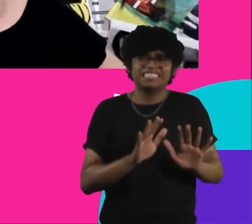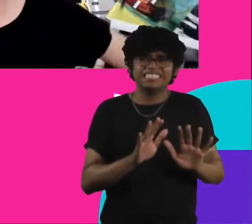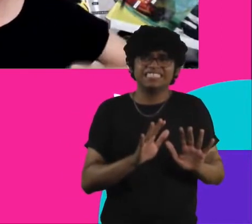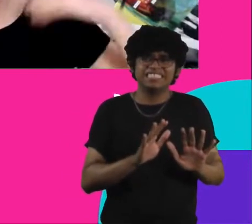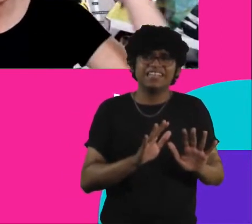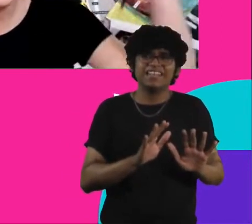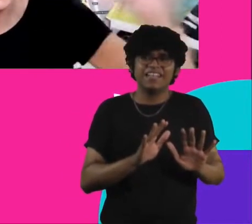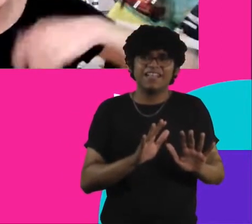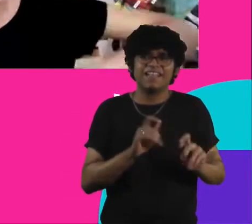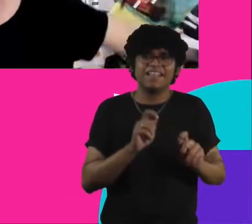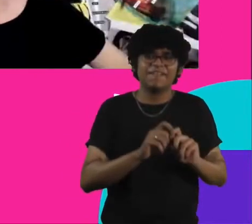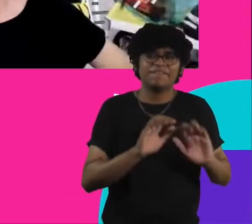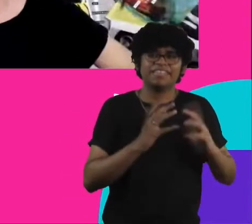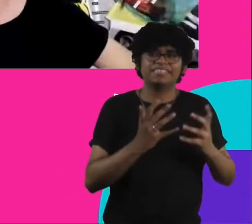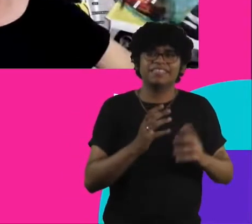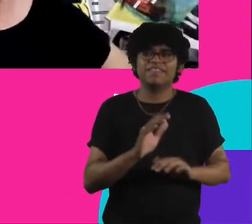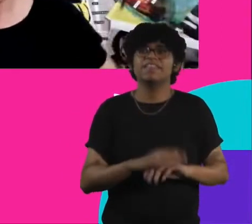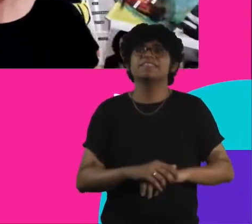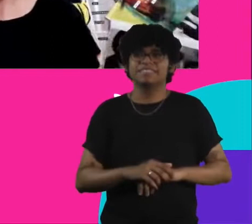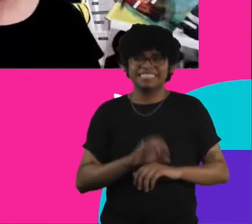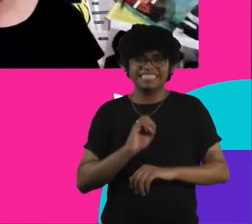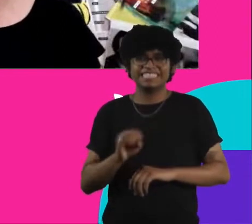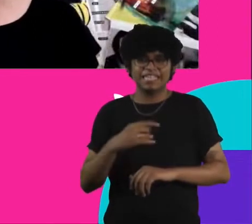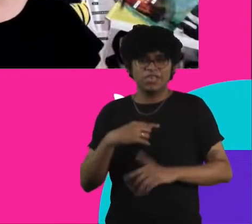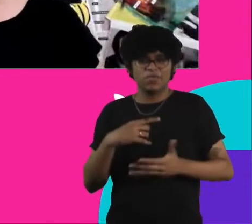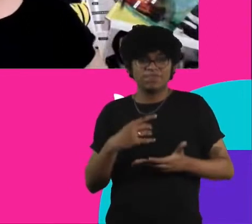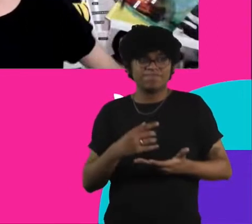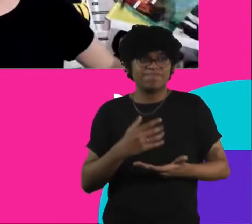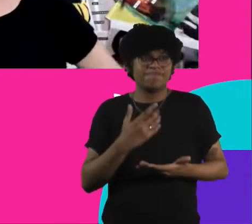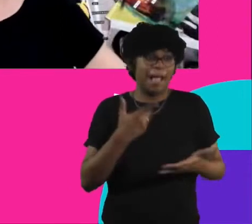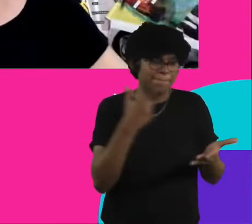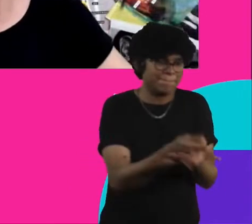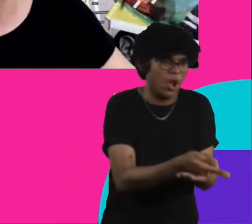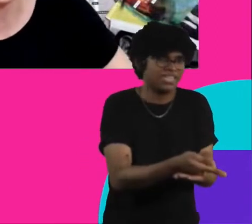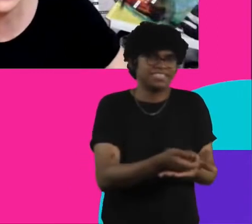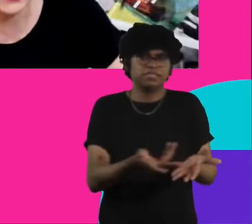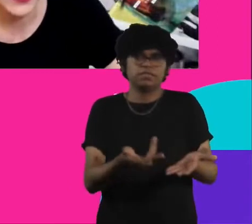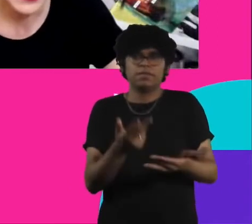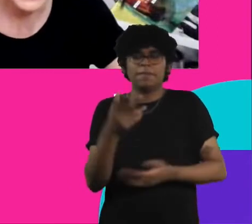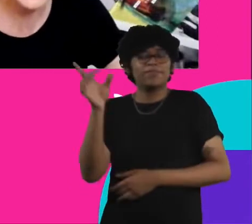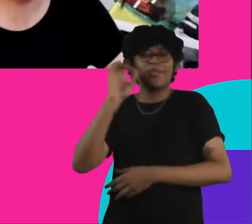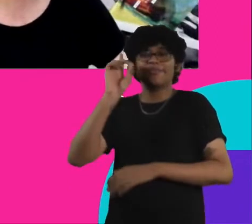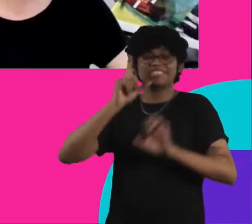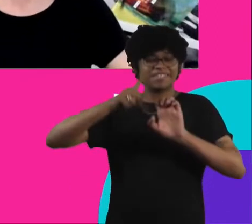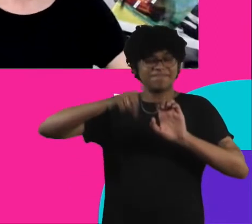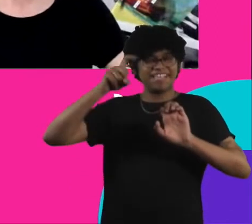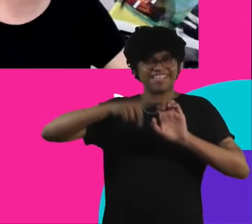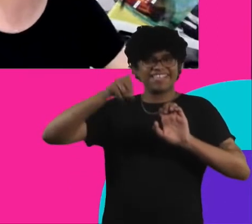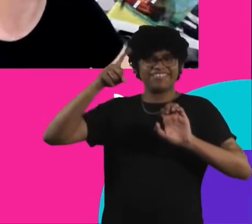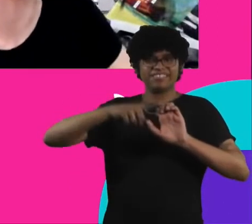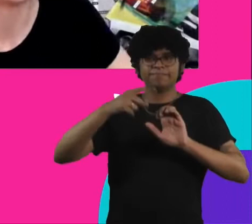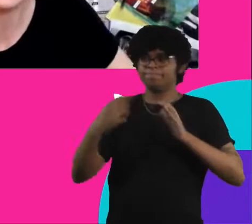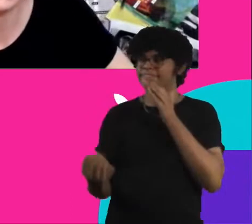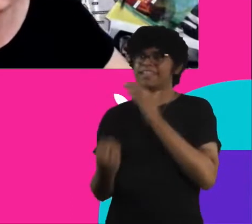folha? Se eu colocar esse preço, se eu não fizer aquilo, a gente está todo dia, né, no empreendedorismo, tentando